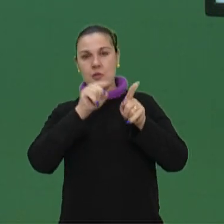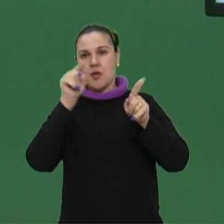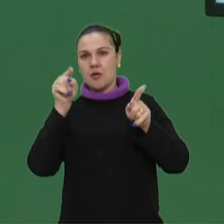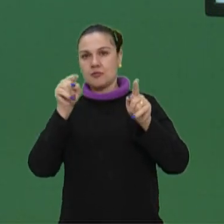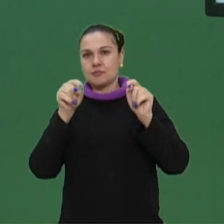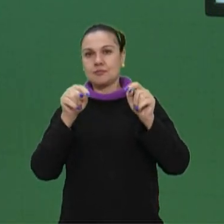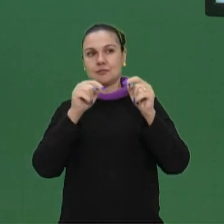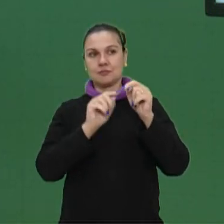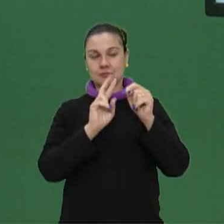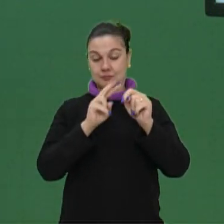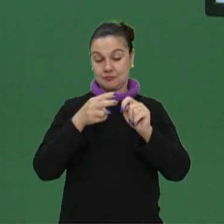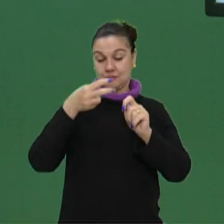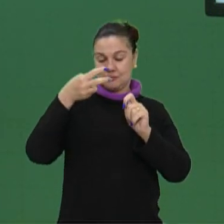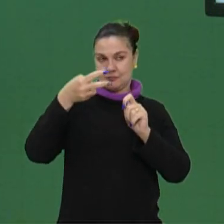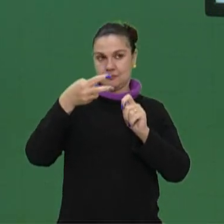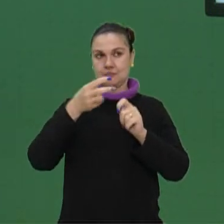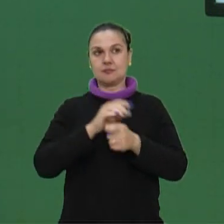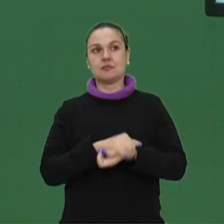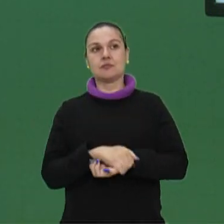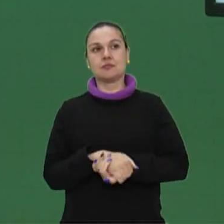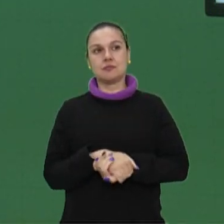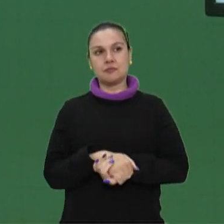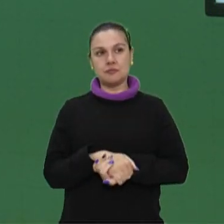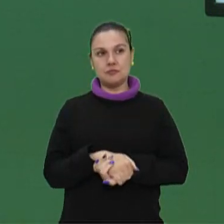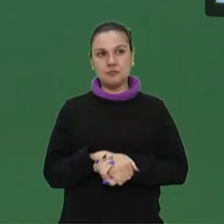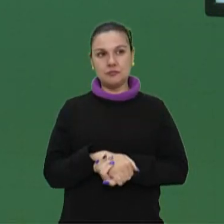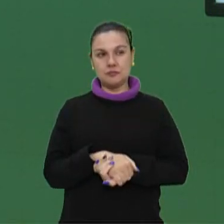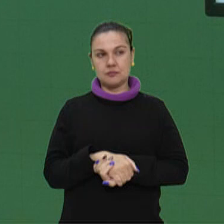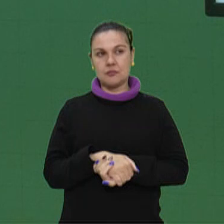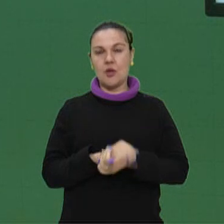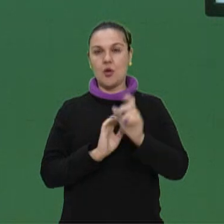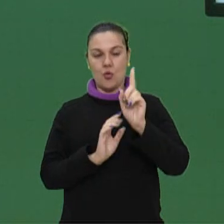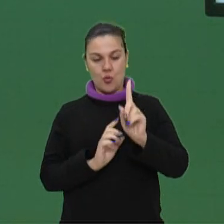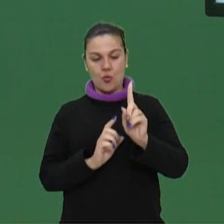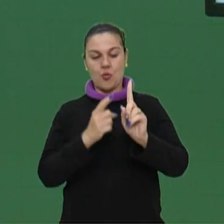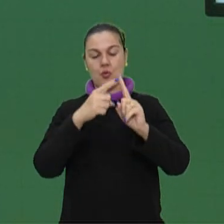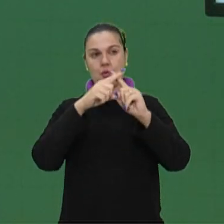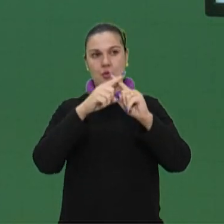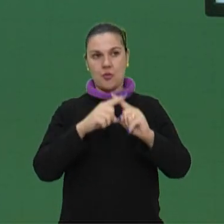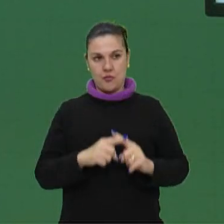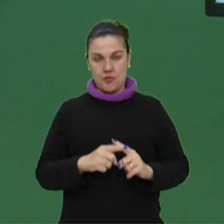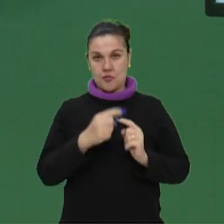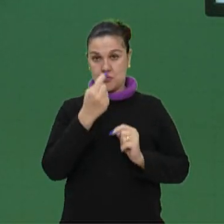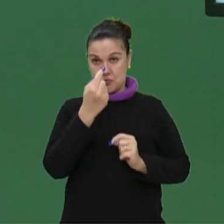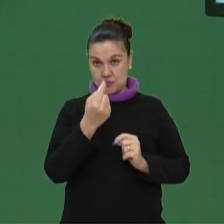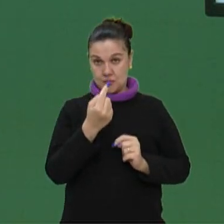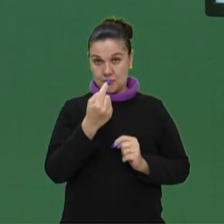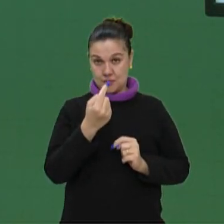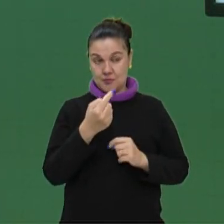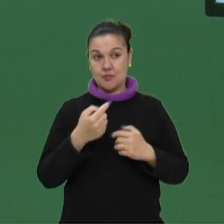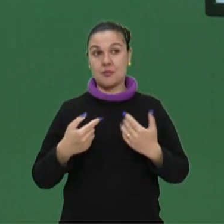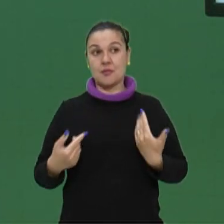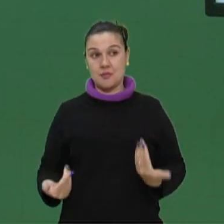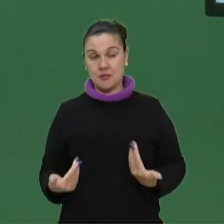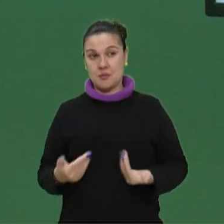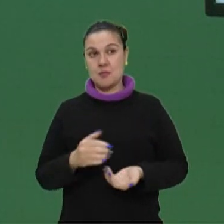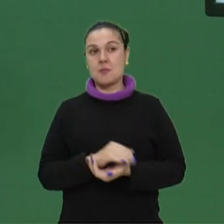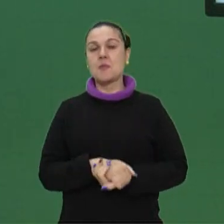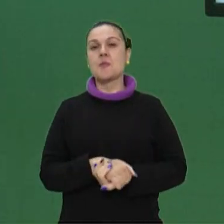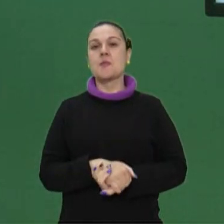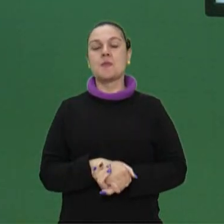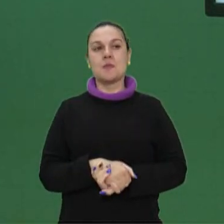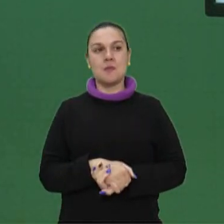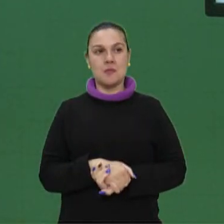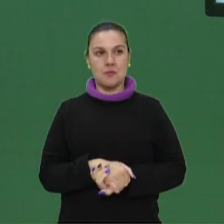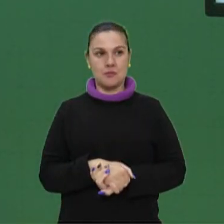pode escrever o quadrado do primeiro elemento. Você concorda comigo que o primeiro elemento aqui é 1? Aqui é 1. Primeiro, nos 2 parênteses, o primeiro